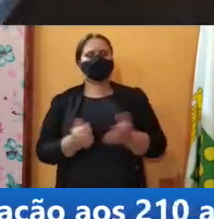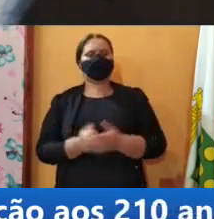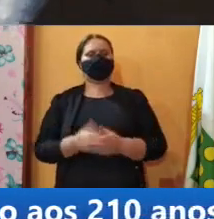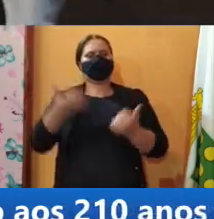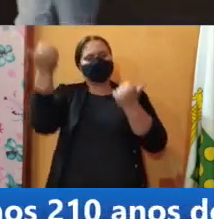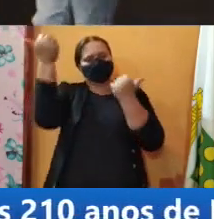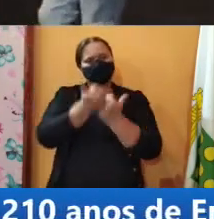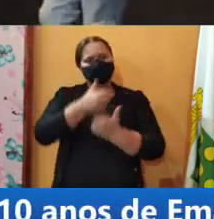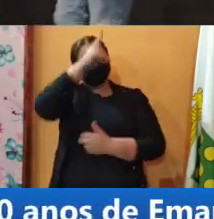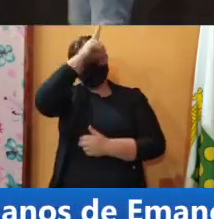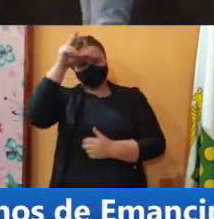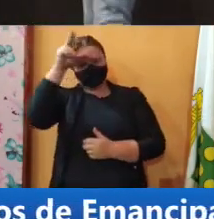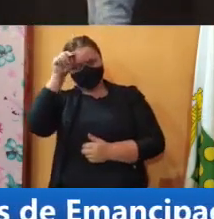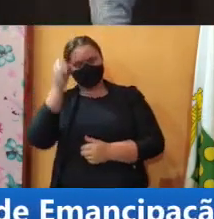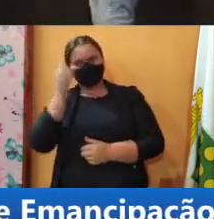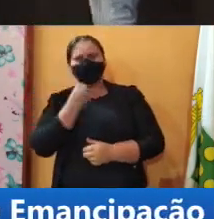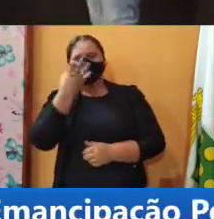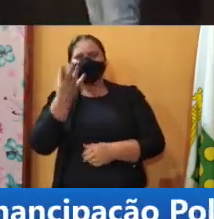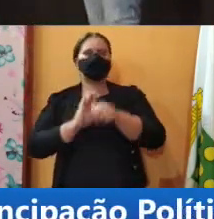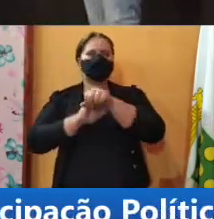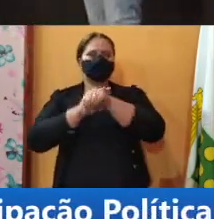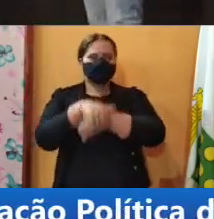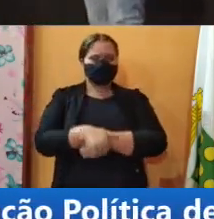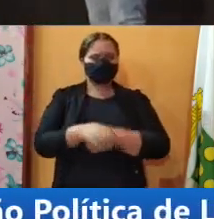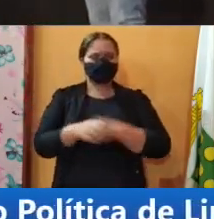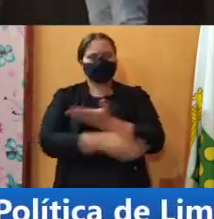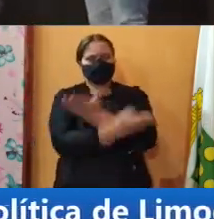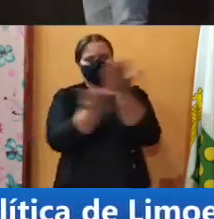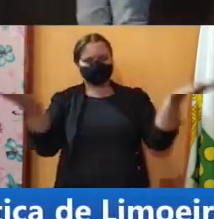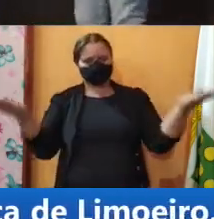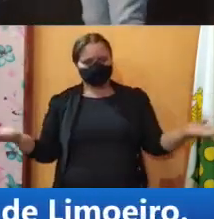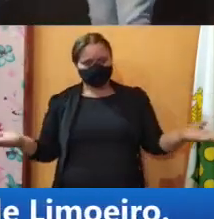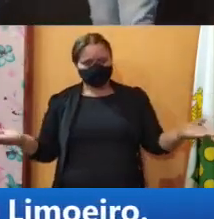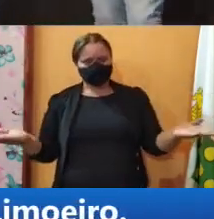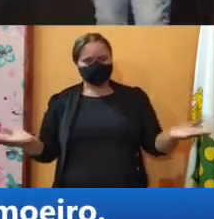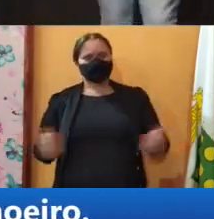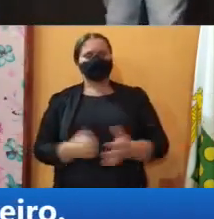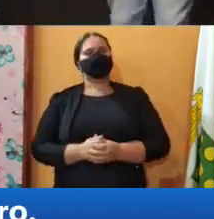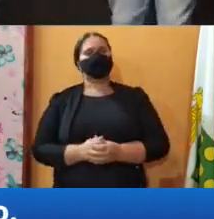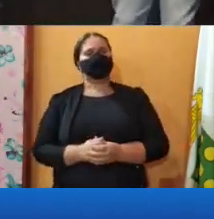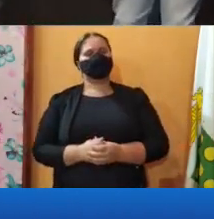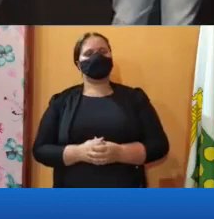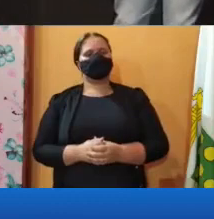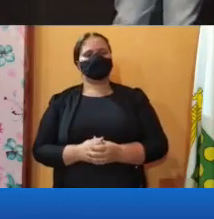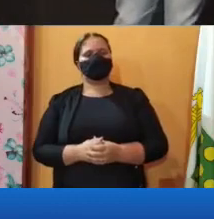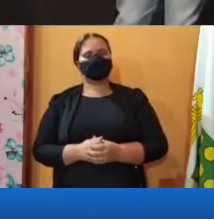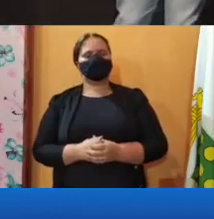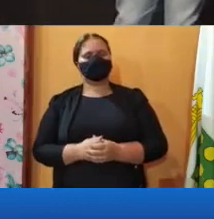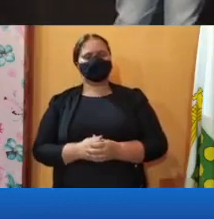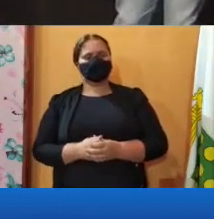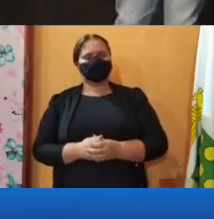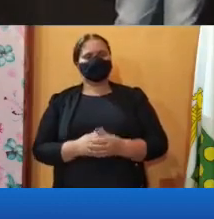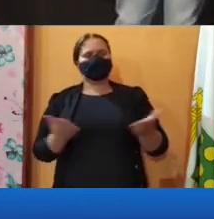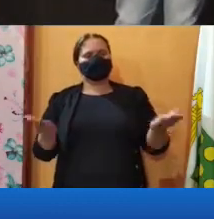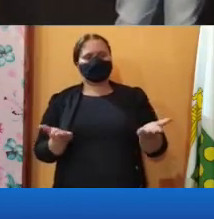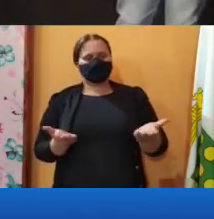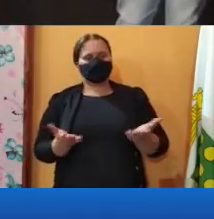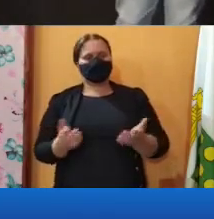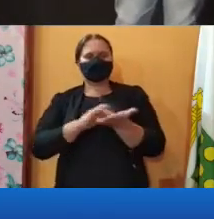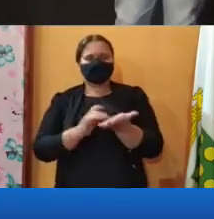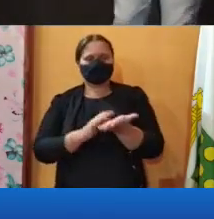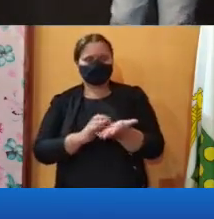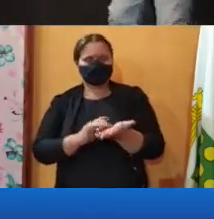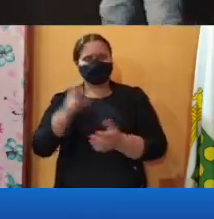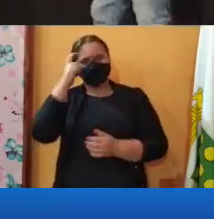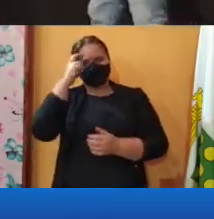mostra cultural. Boa noite, Zé. Boa noite a todos e a todas. Gostaria de cumprimentar o prefeito, a secretária